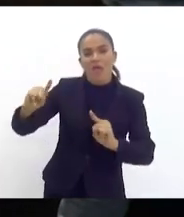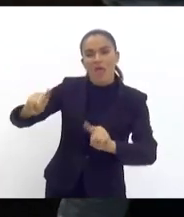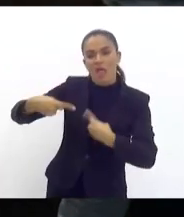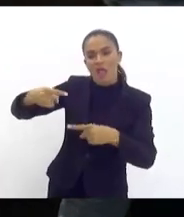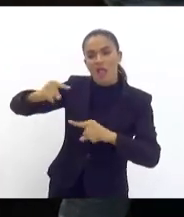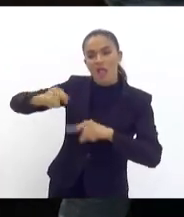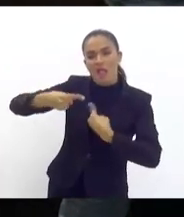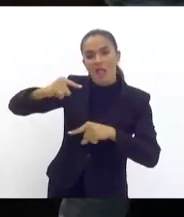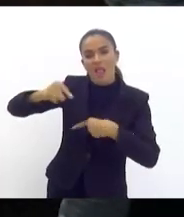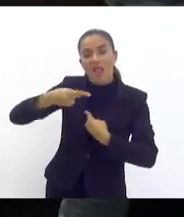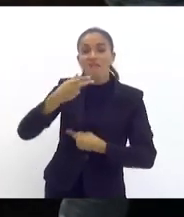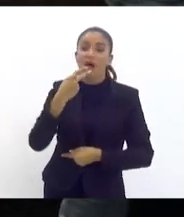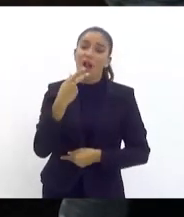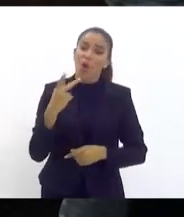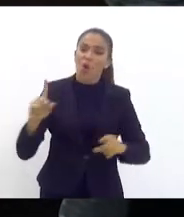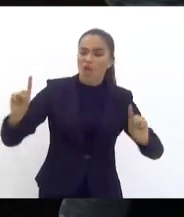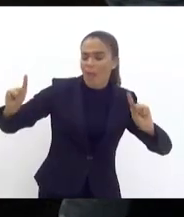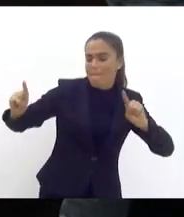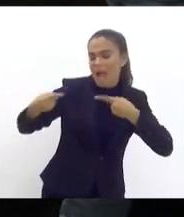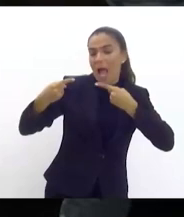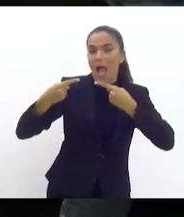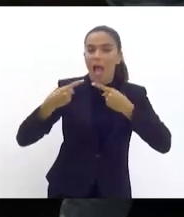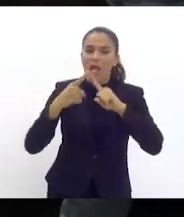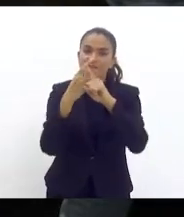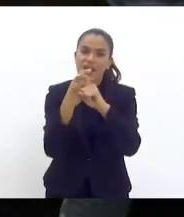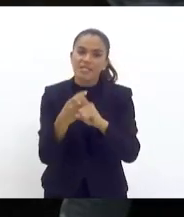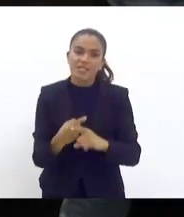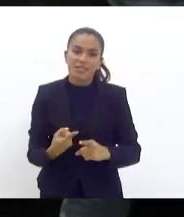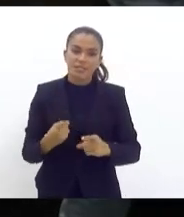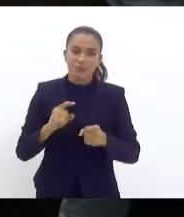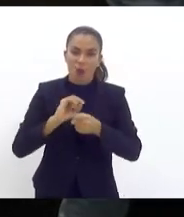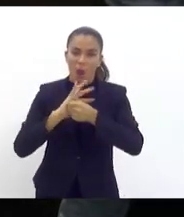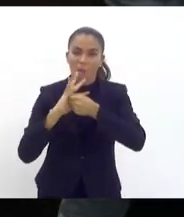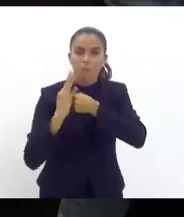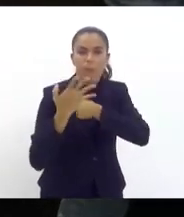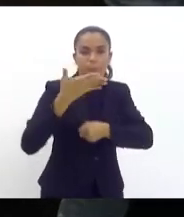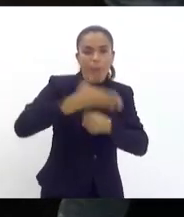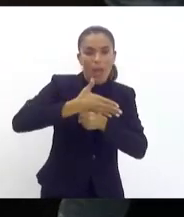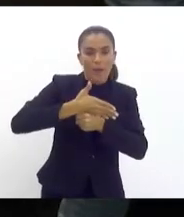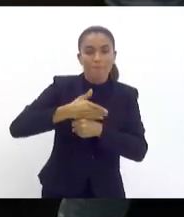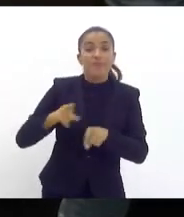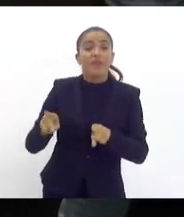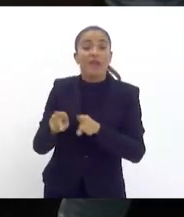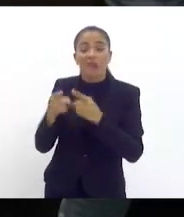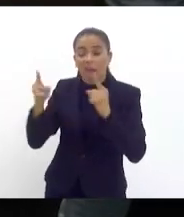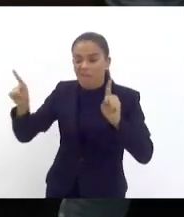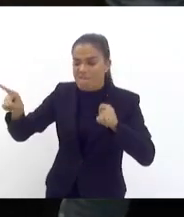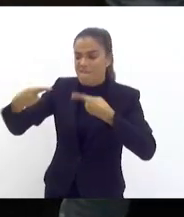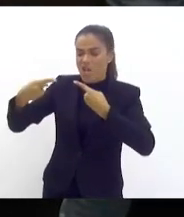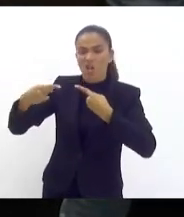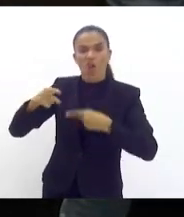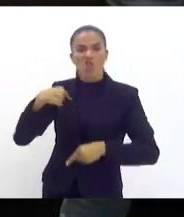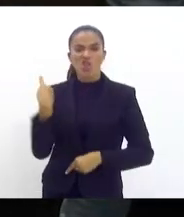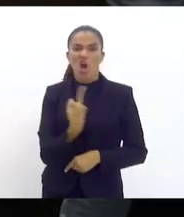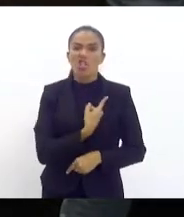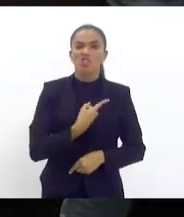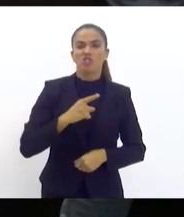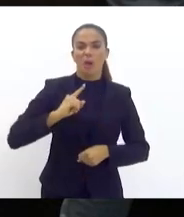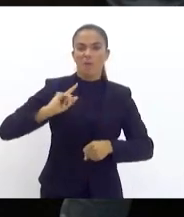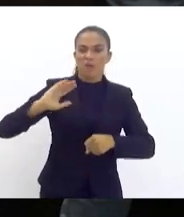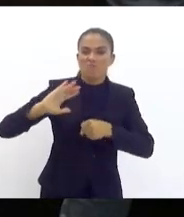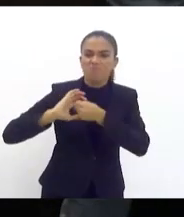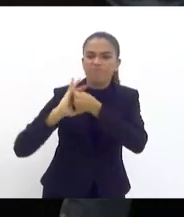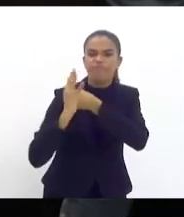provocação, dizendo que enfrentou o fascismo, que enfrentou a direita, que nós somos fascistas, malvadões,